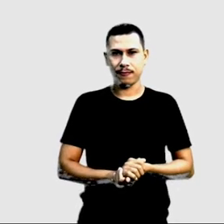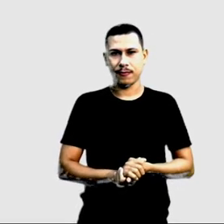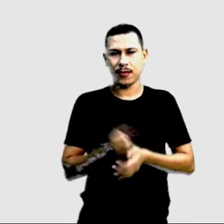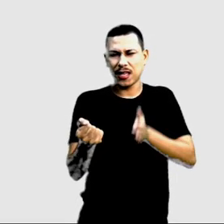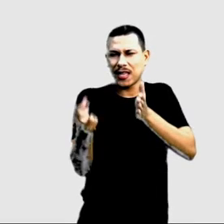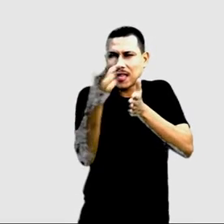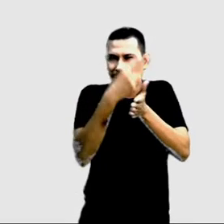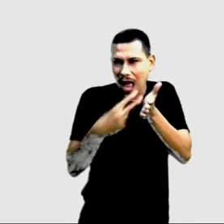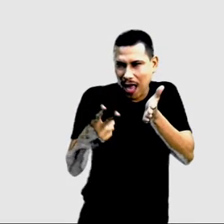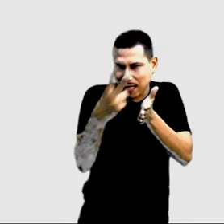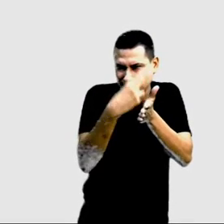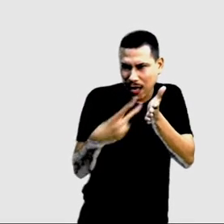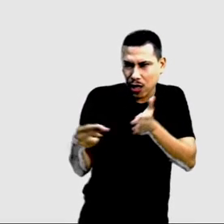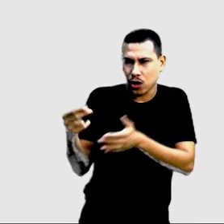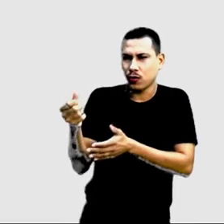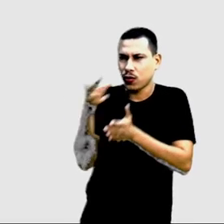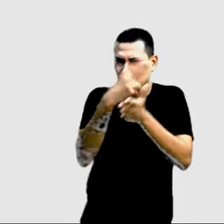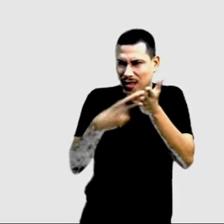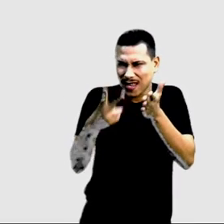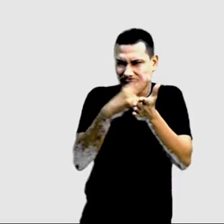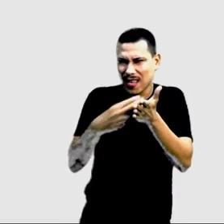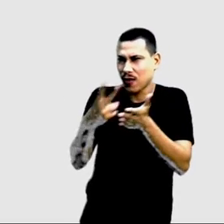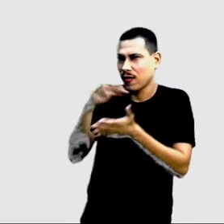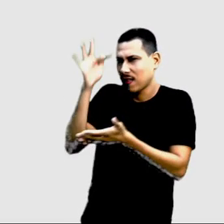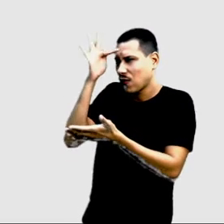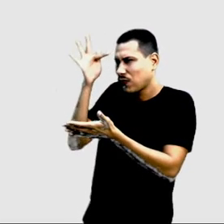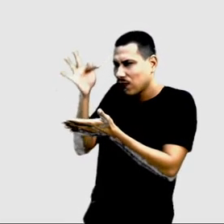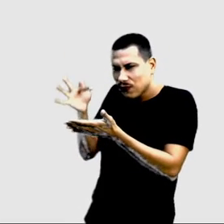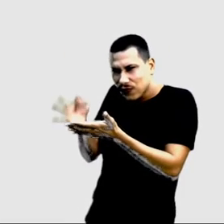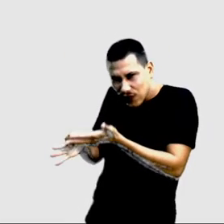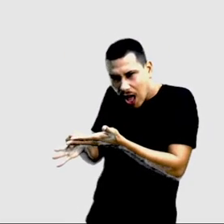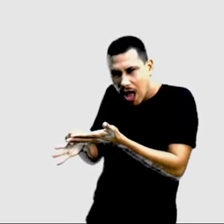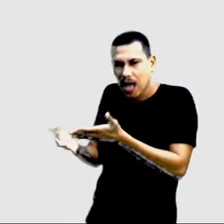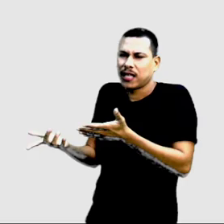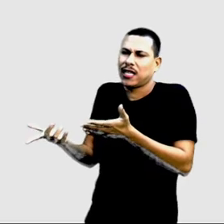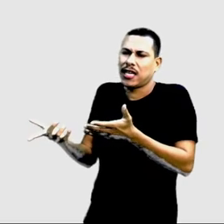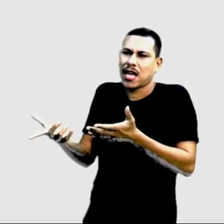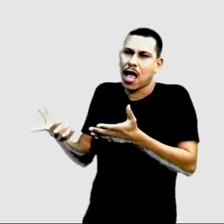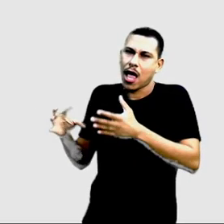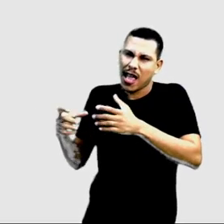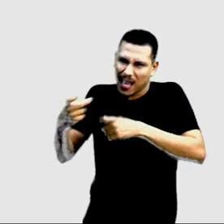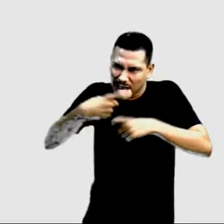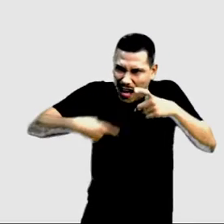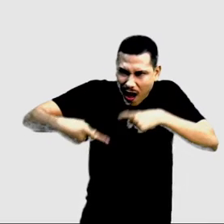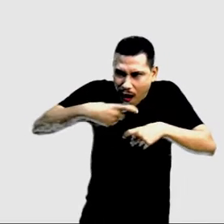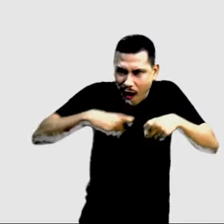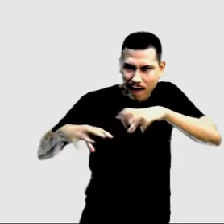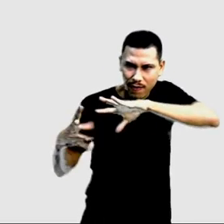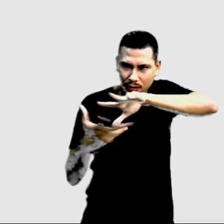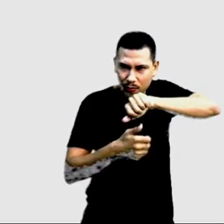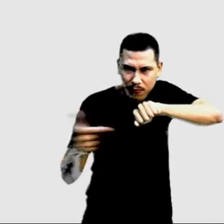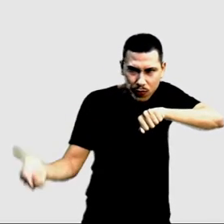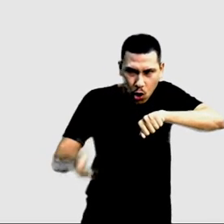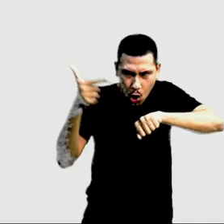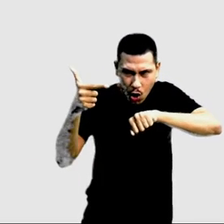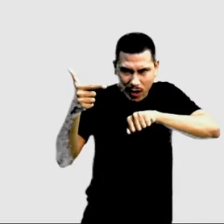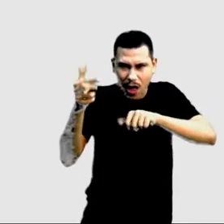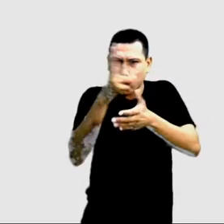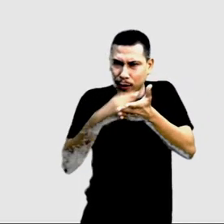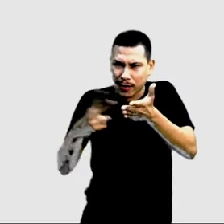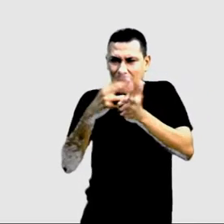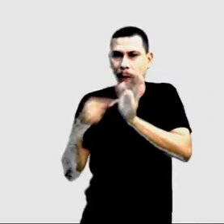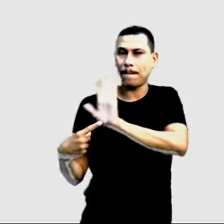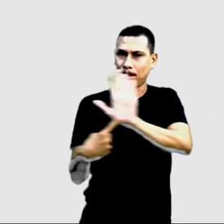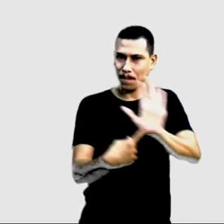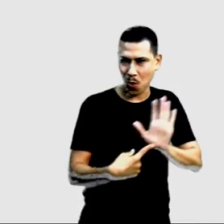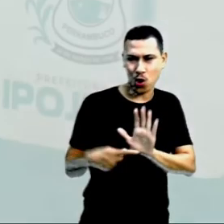símbolo da FEB durante a Segunda Guerra Mundial e mostre-o ao seu professor de história. Então, pessoal, nós vimos aqui que o